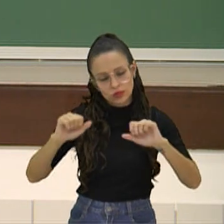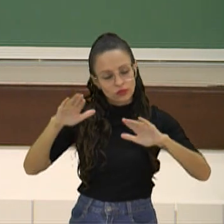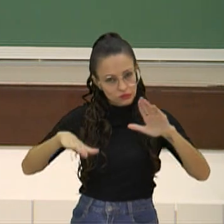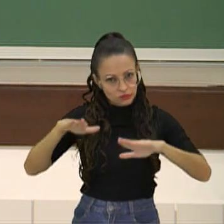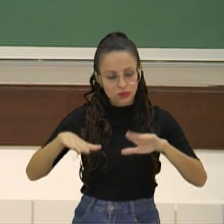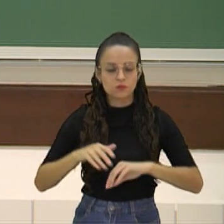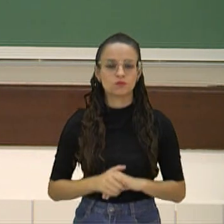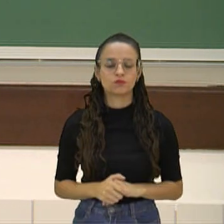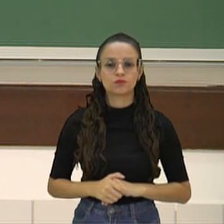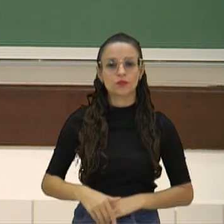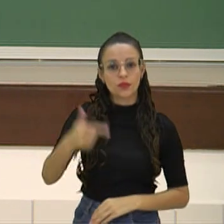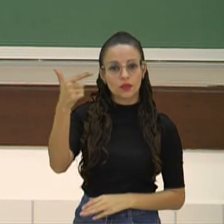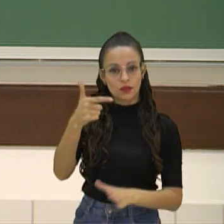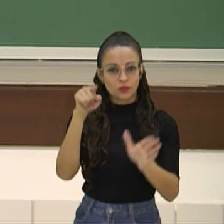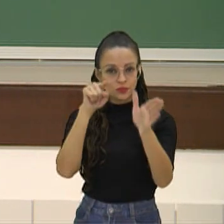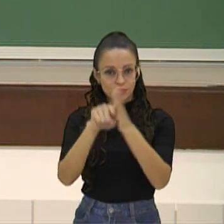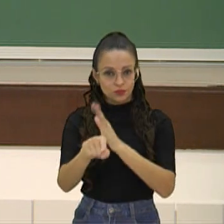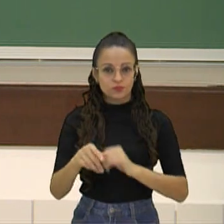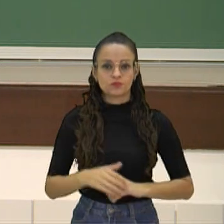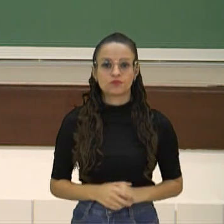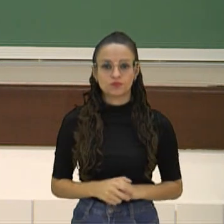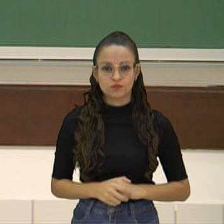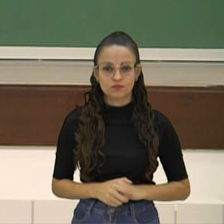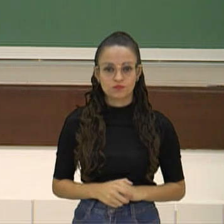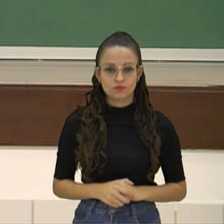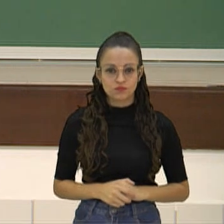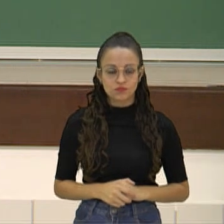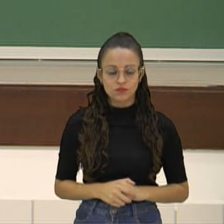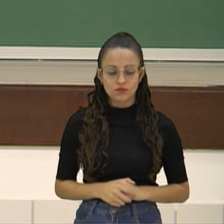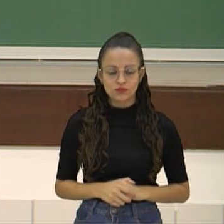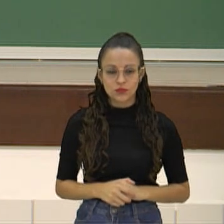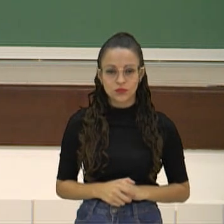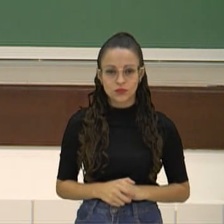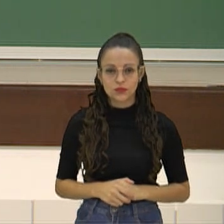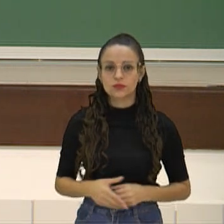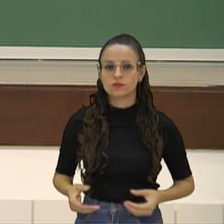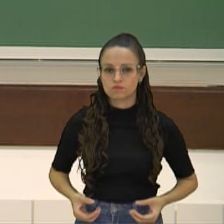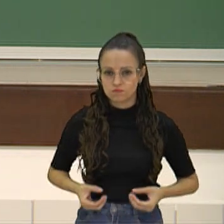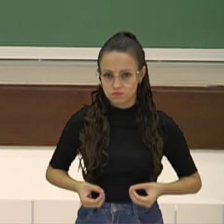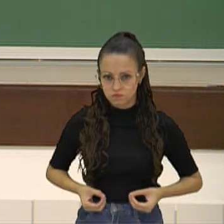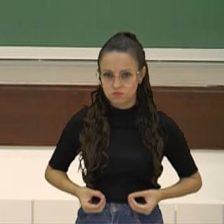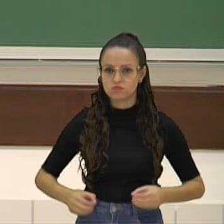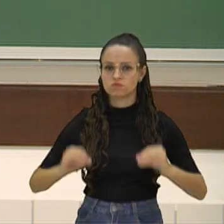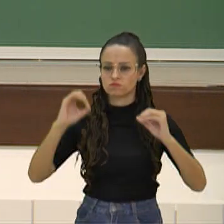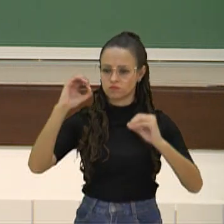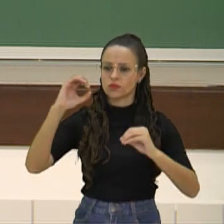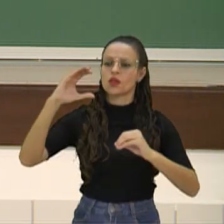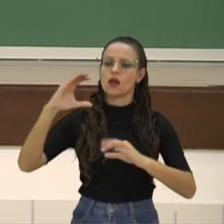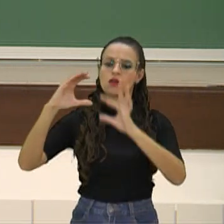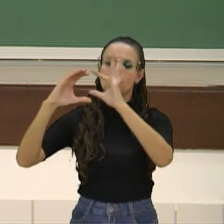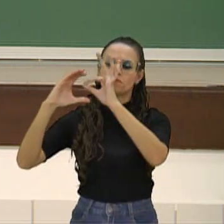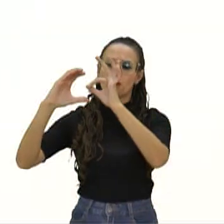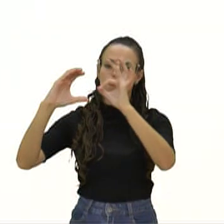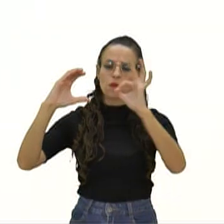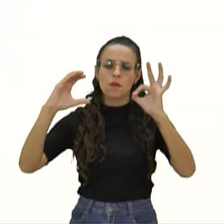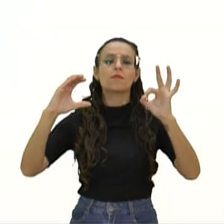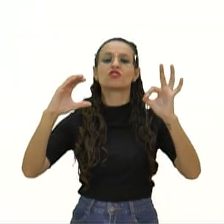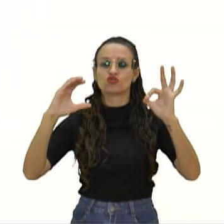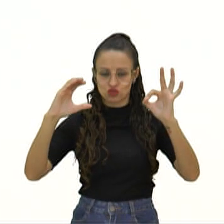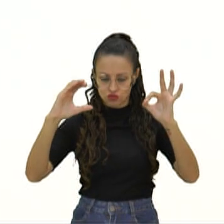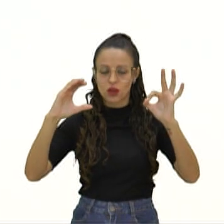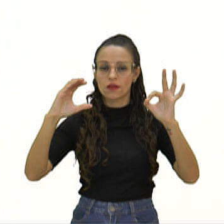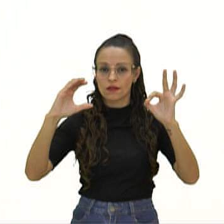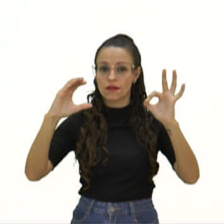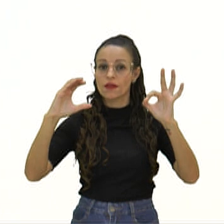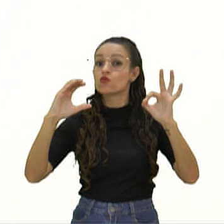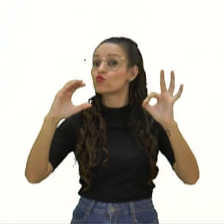Vamos a um segundo quiz. O ovócito secundário, né? Após ser liberado no momento da ovulação, só lembrando, né,